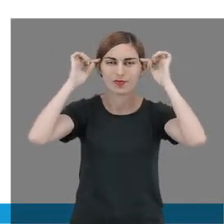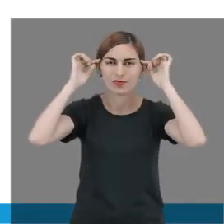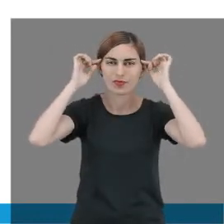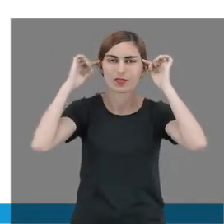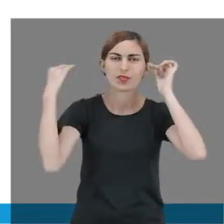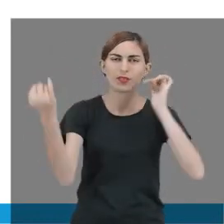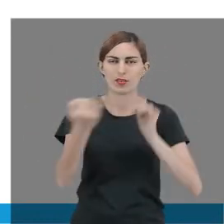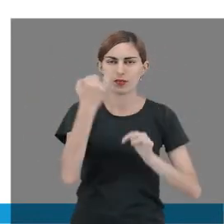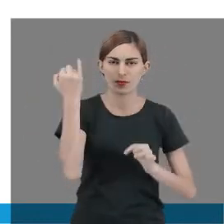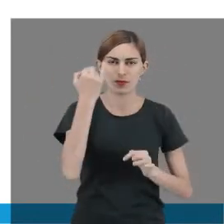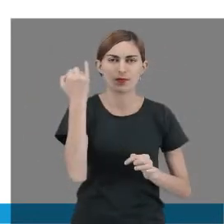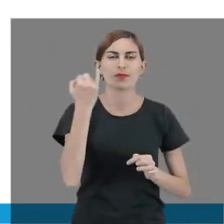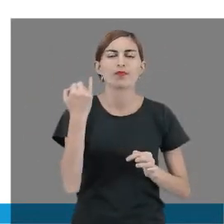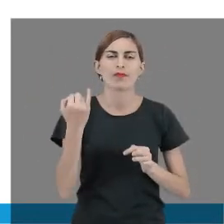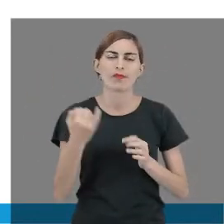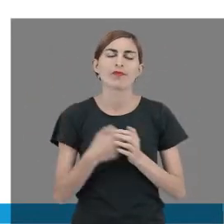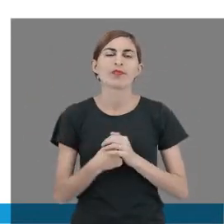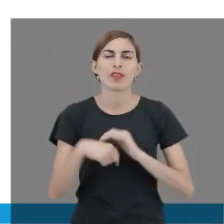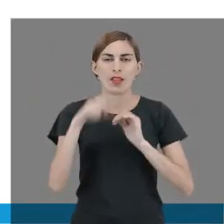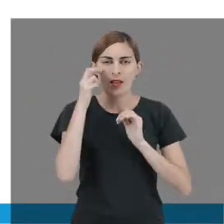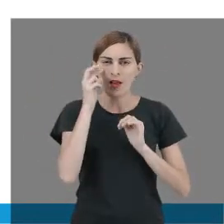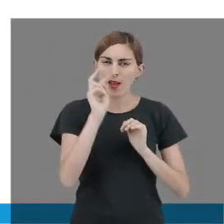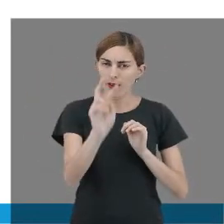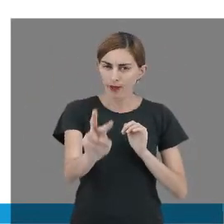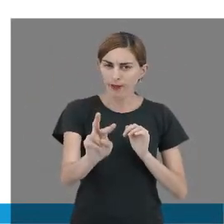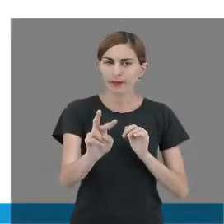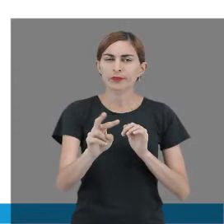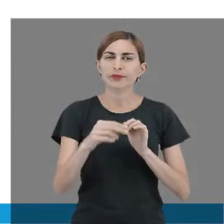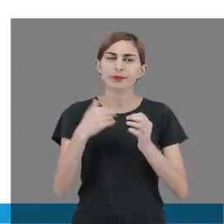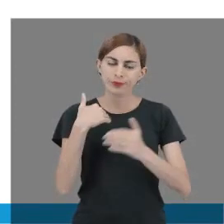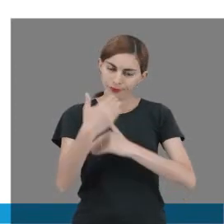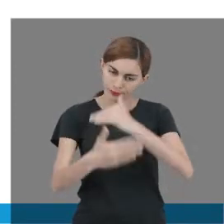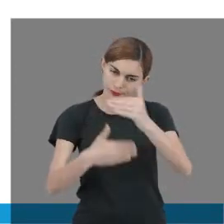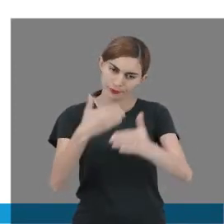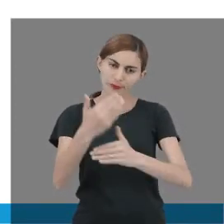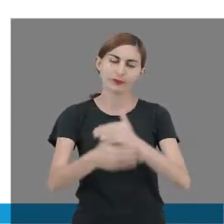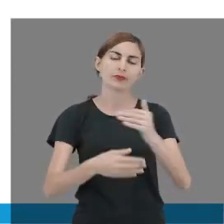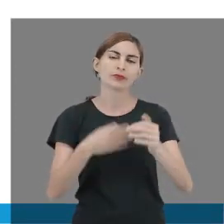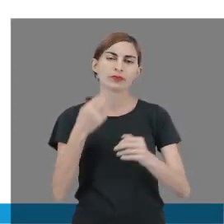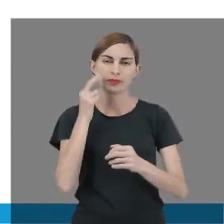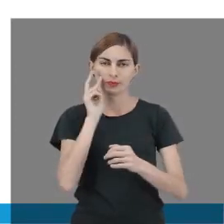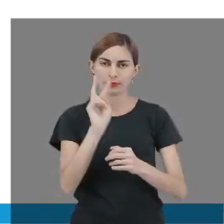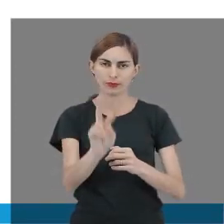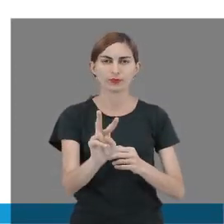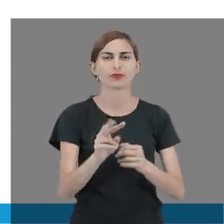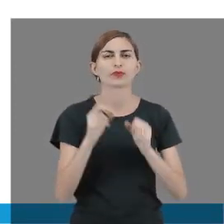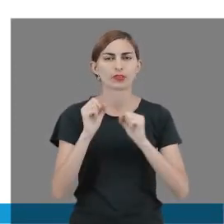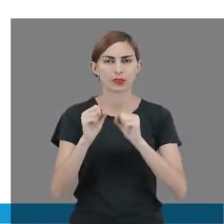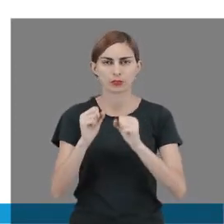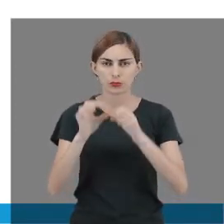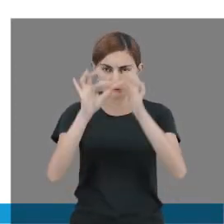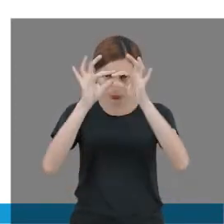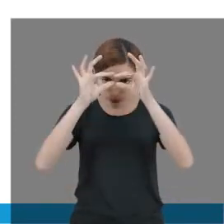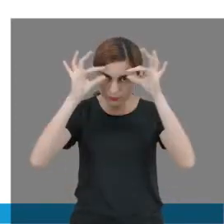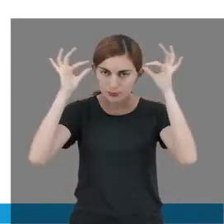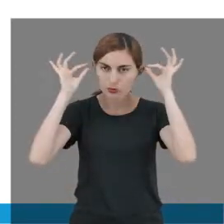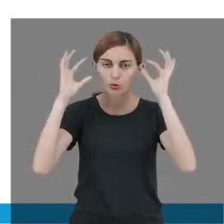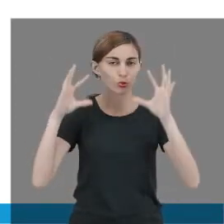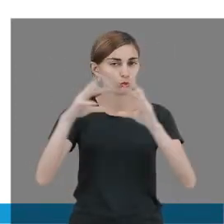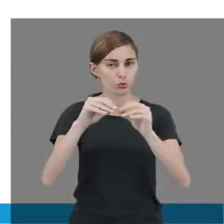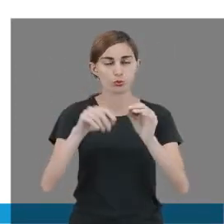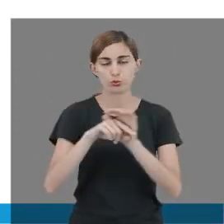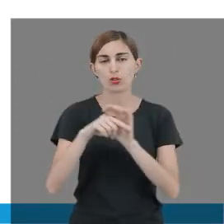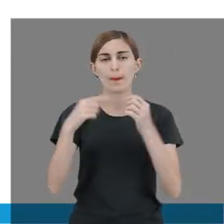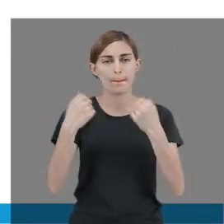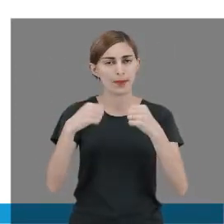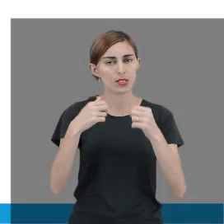importante que seja padronizada para que a gente possa ter um acompanhamento adequado. Não pode medir todas as vezes, a medida tem que